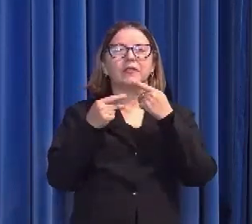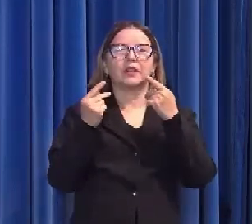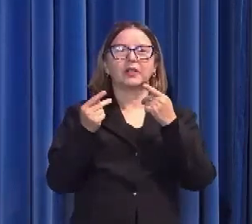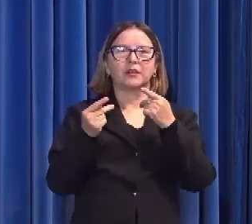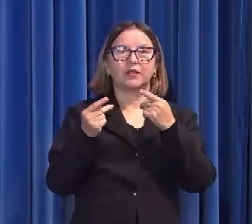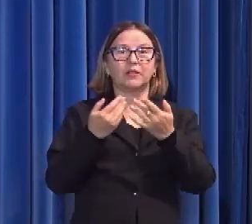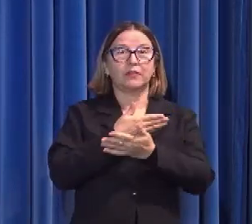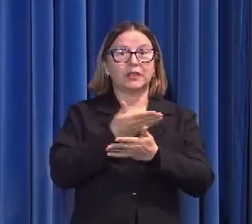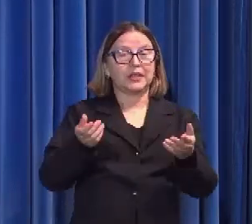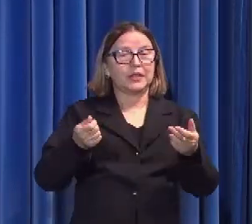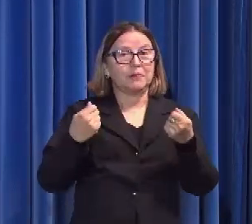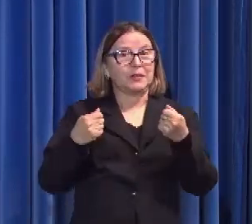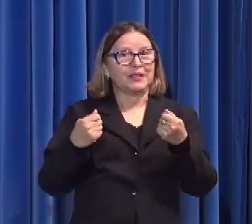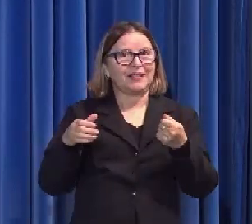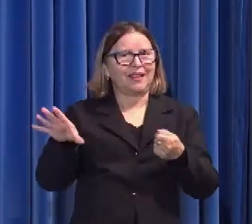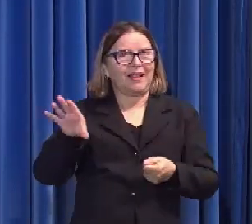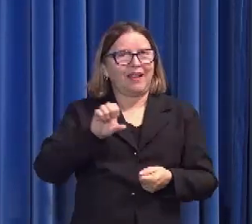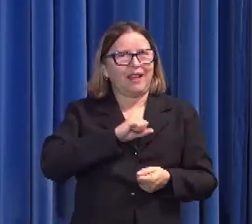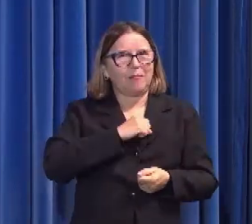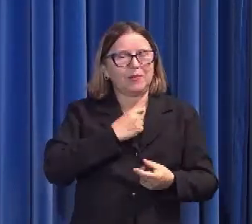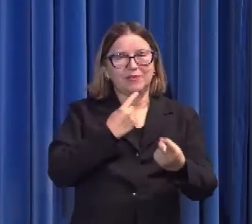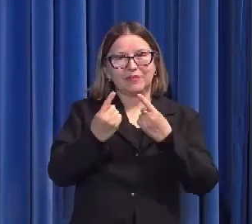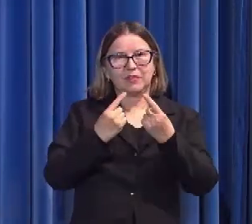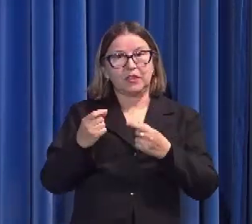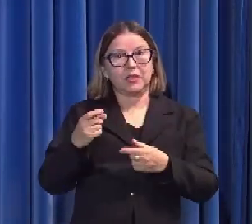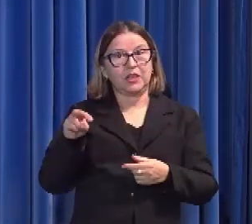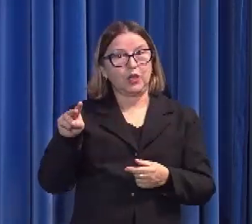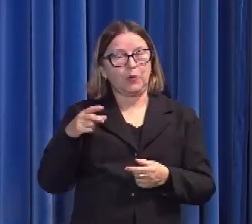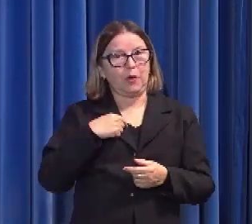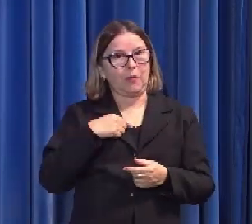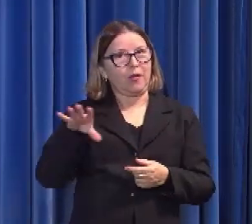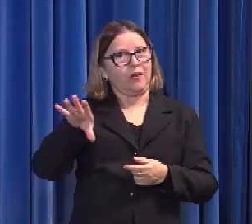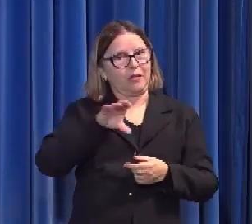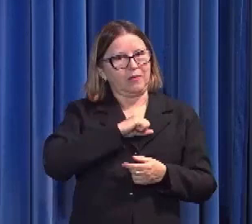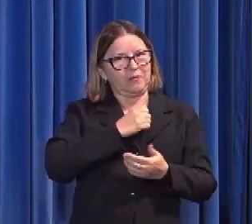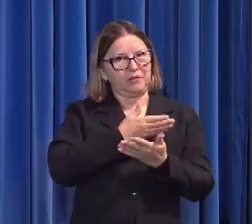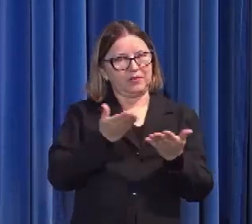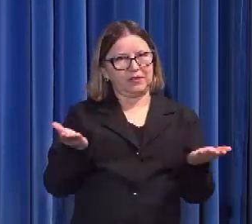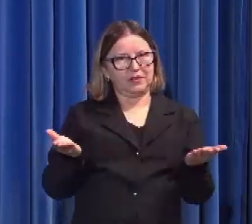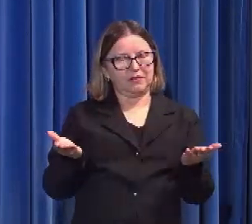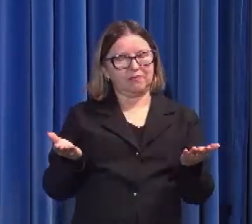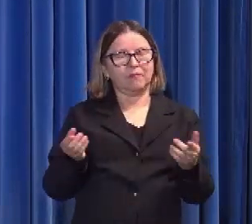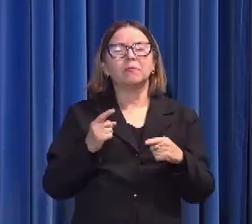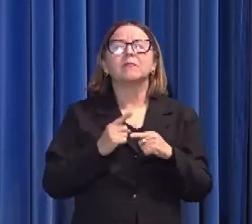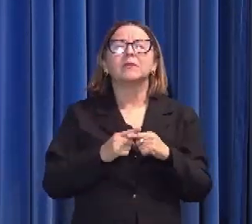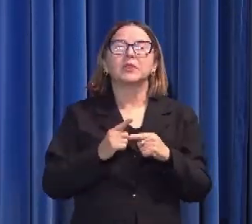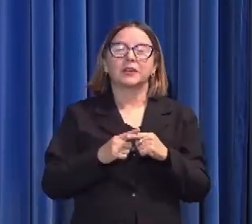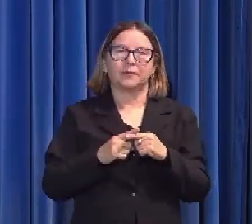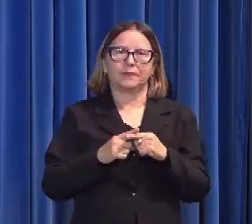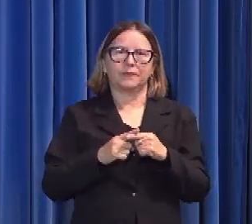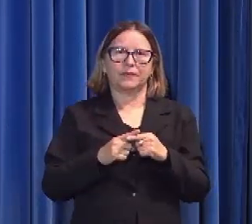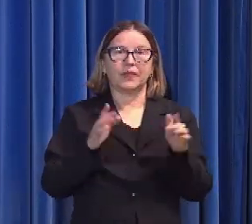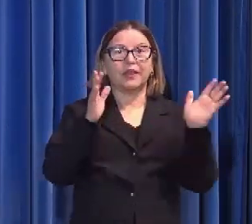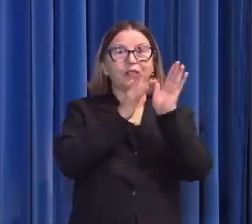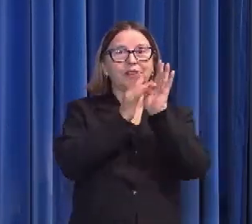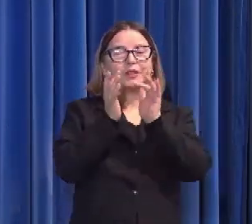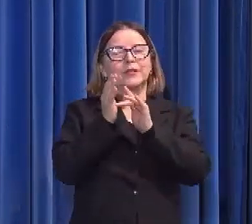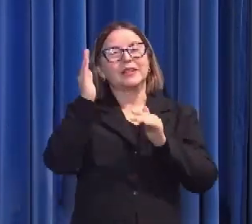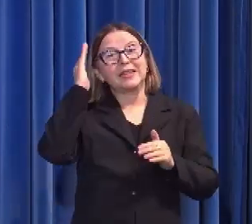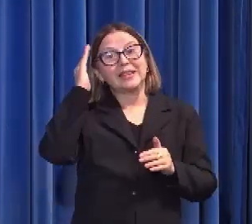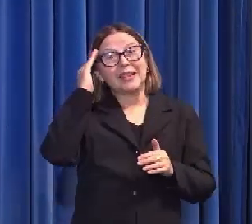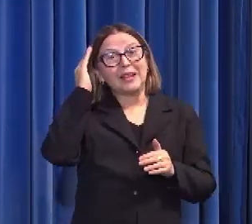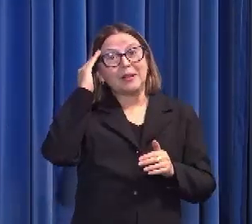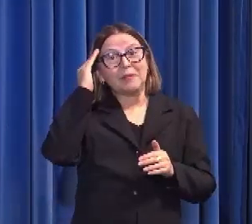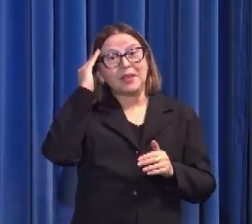Vocês precisam amar uns aos outros assim como eu amei porque Jesus sabia que por